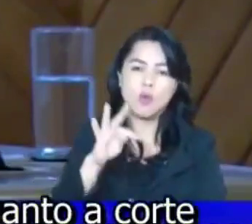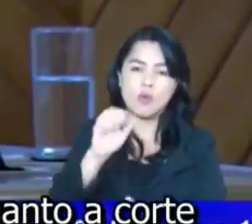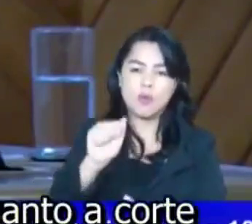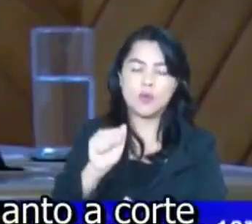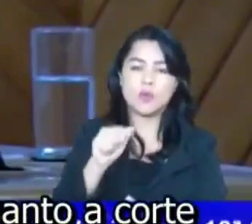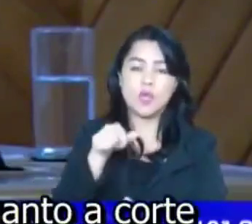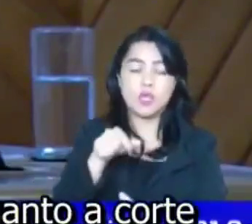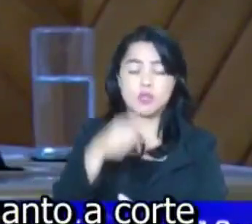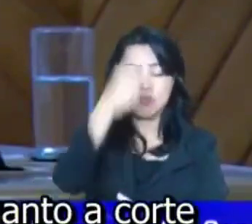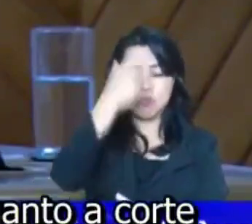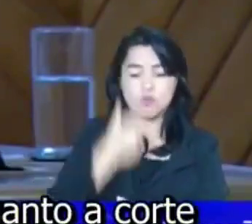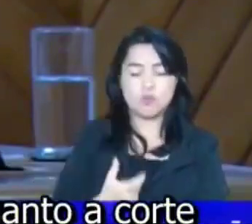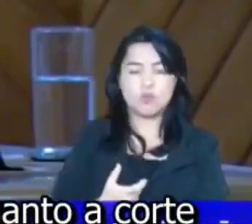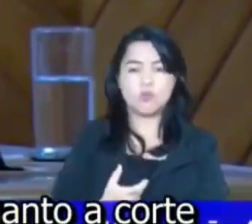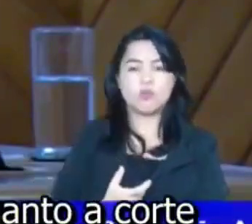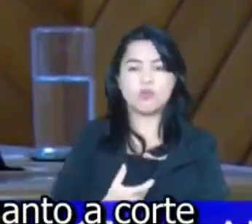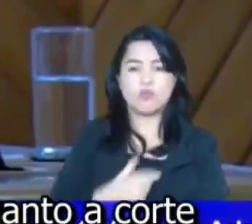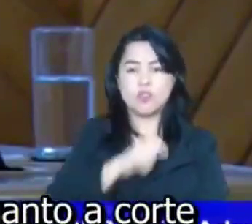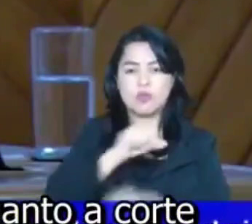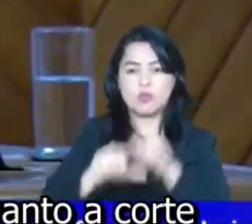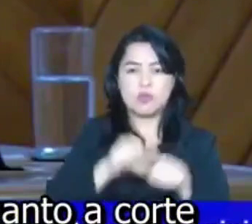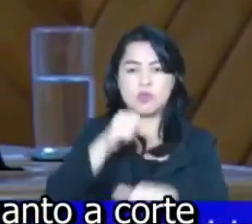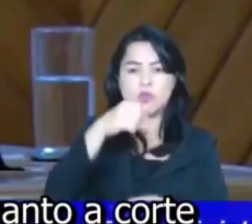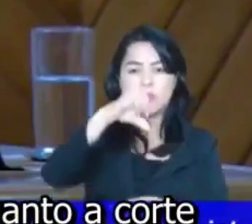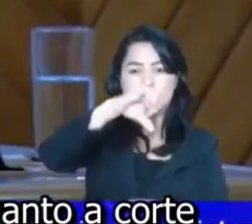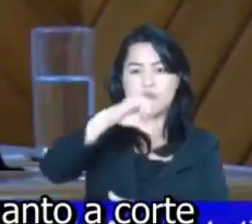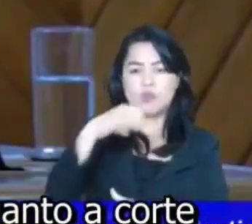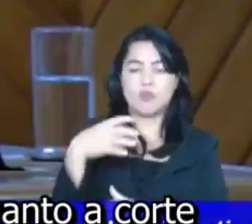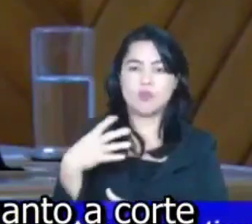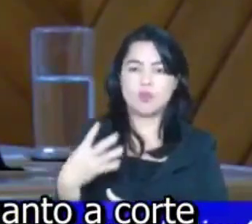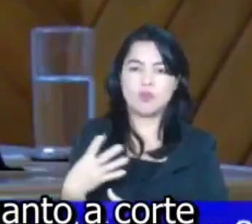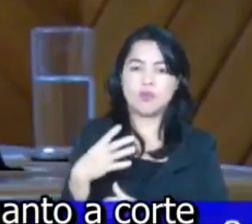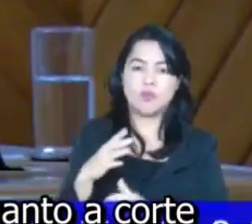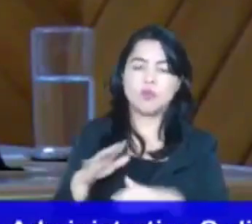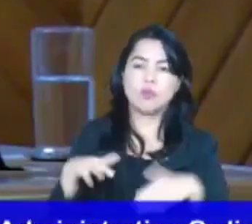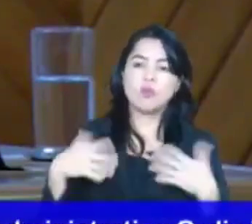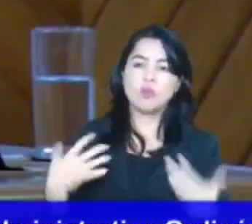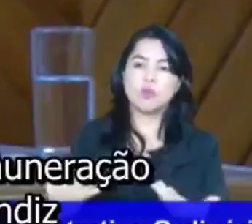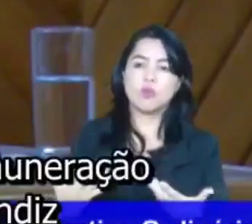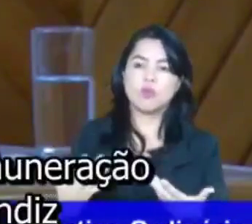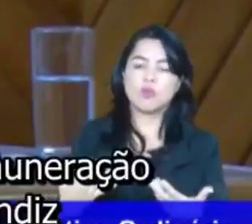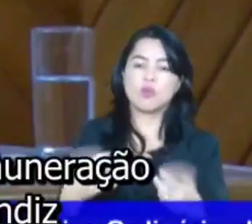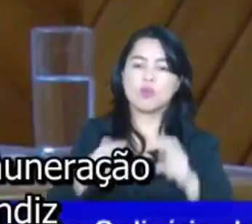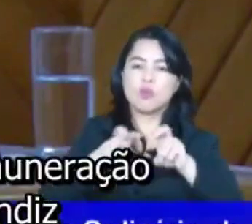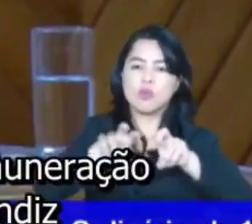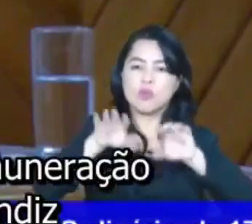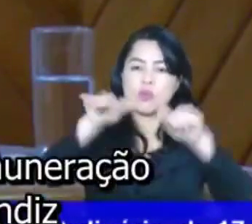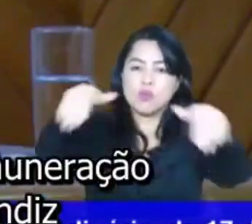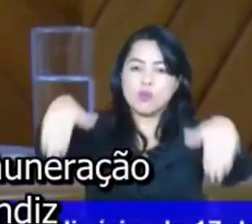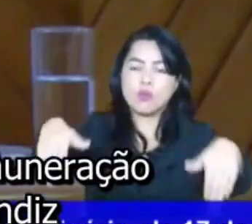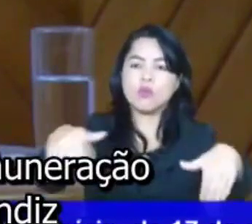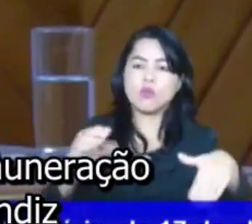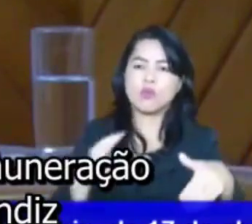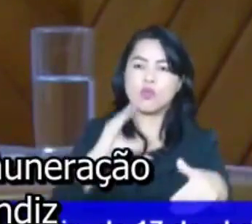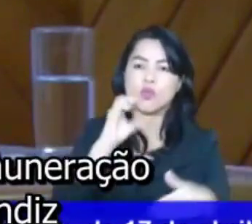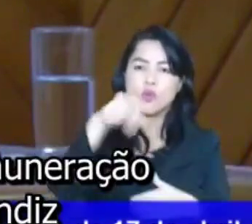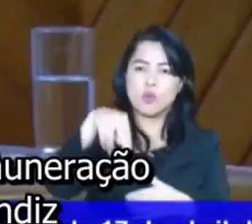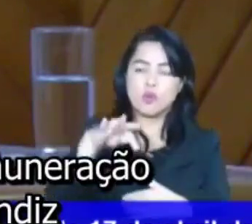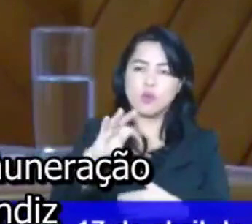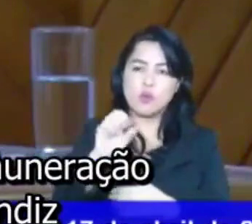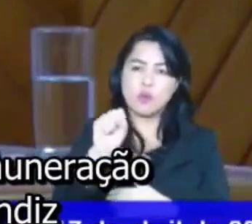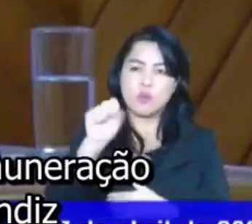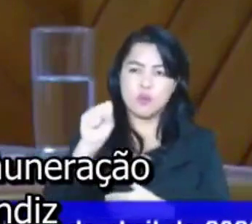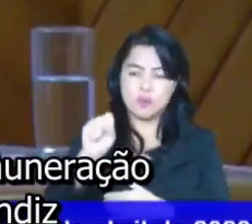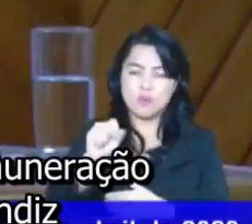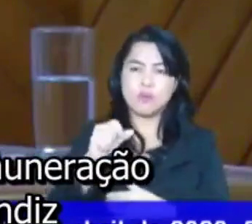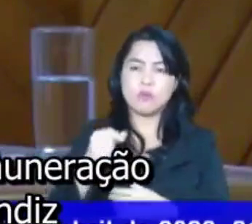Esse posicionamento foi modificado em 94, quando a Corte de Contas passou a considerar